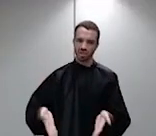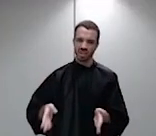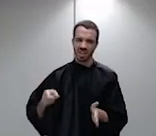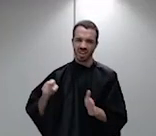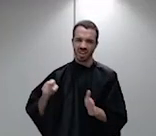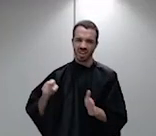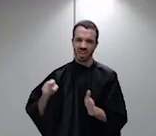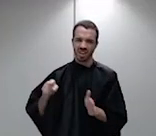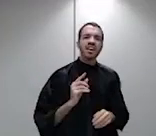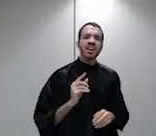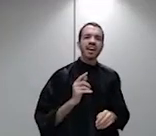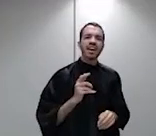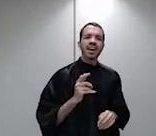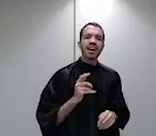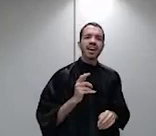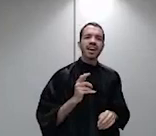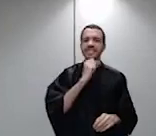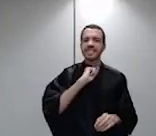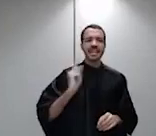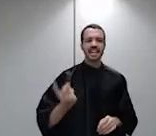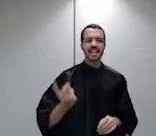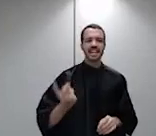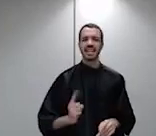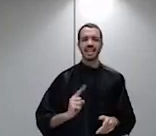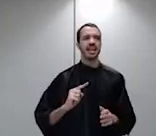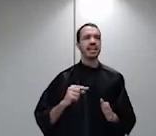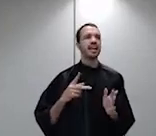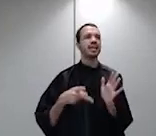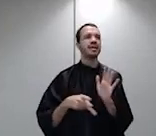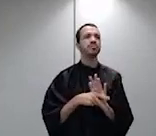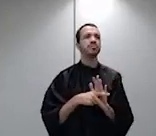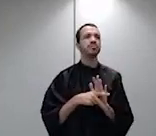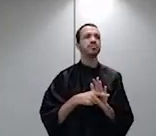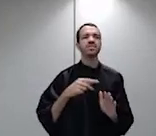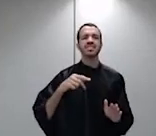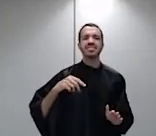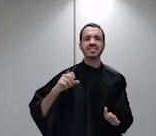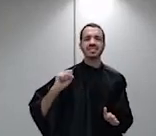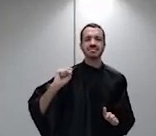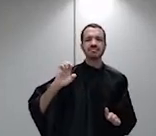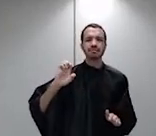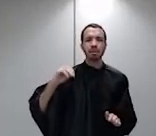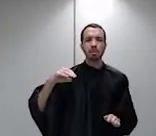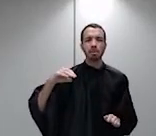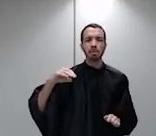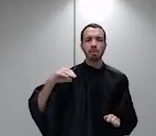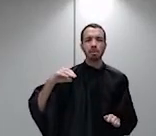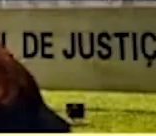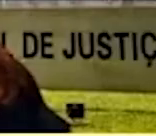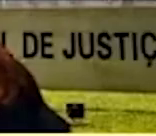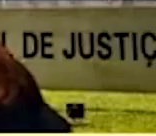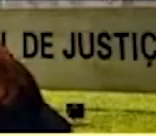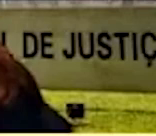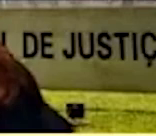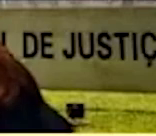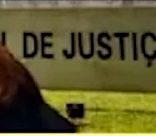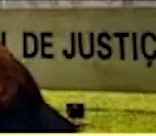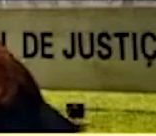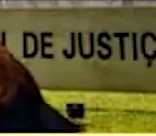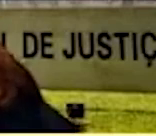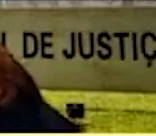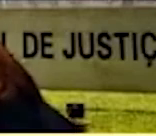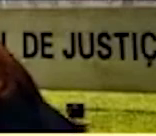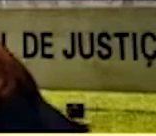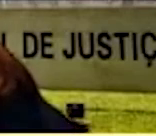do pedido, a ministra Isabel Galotti afirmou que são graves e embasados os indícios de adoção irregular. Segundo ela,